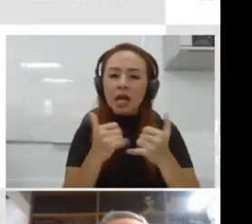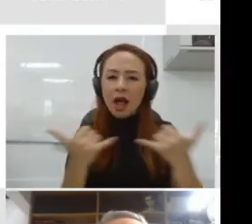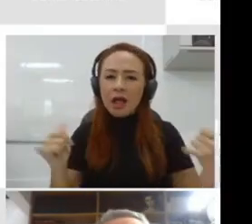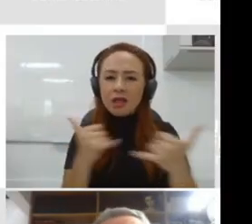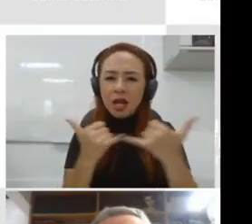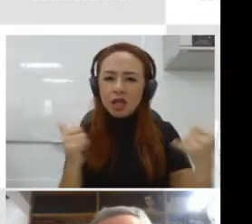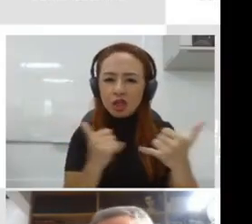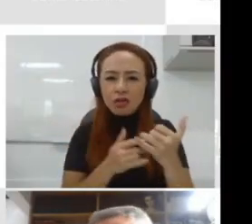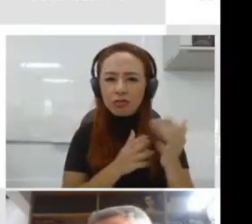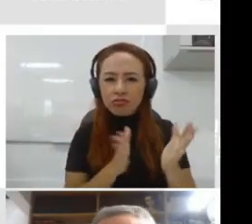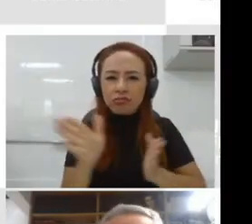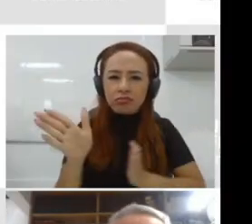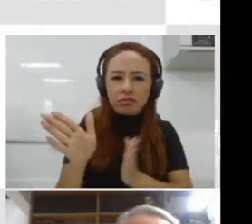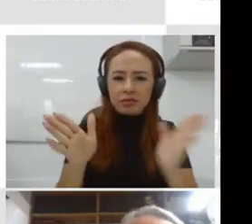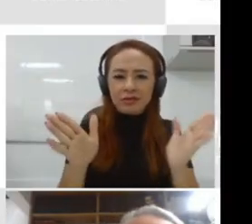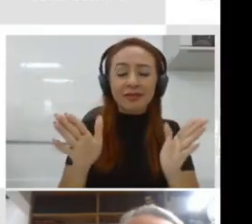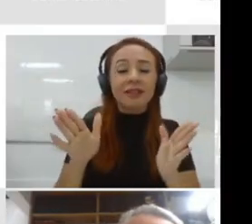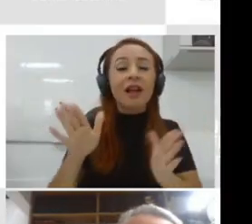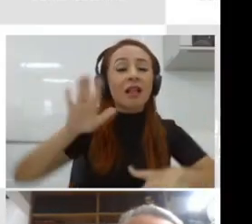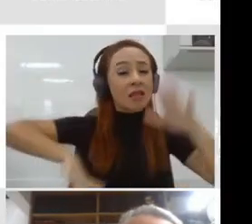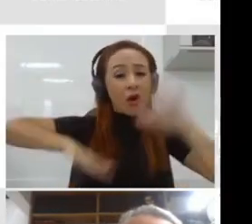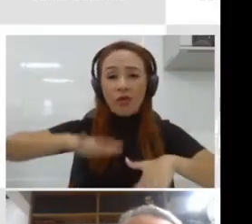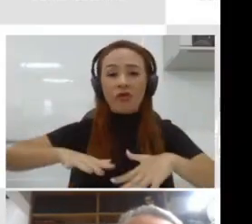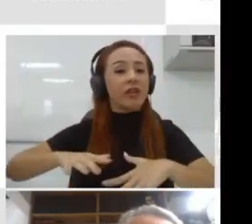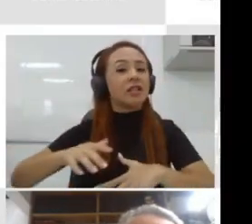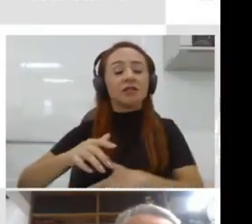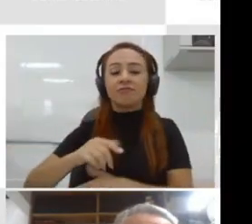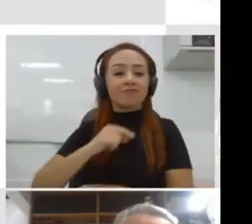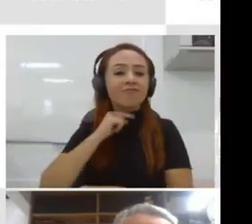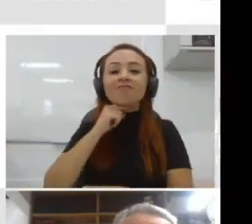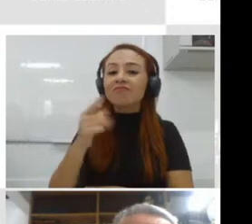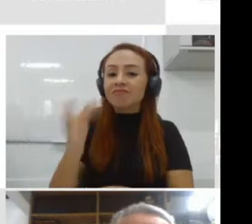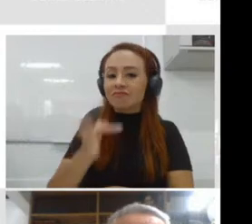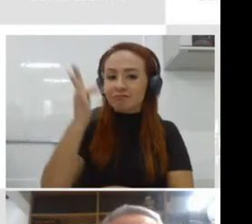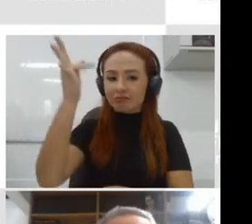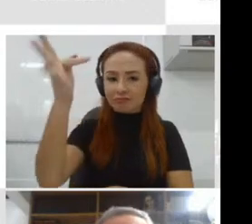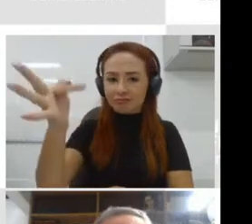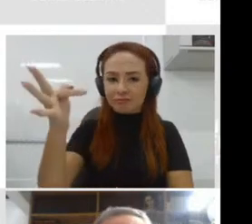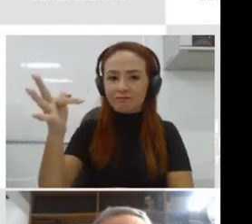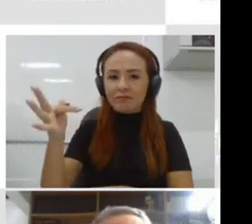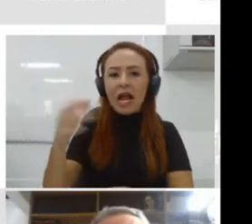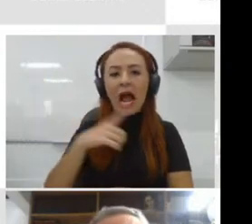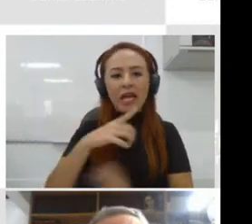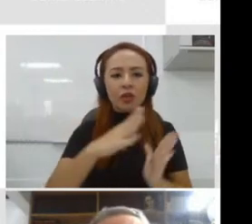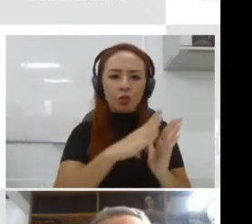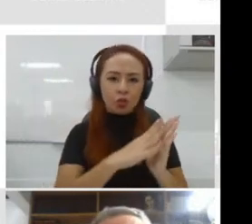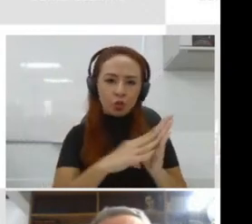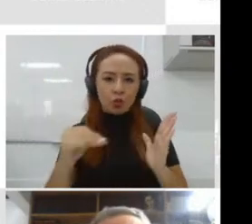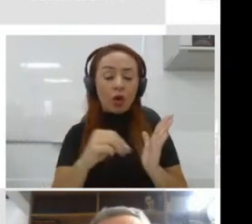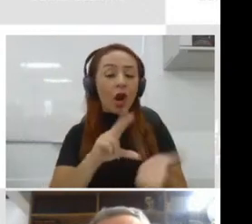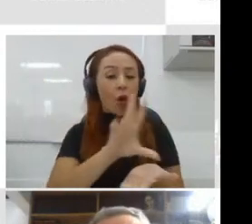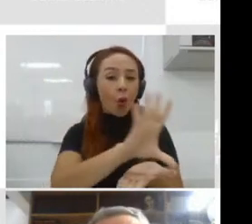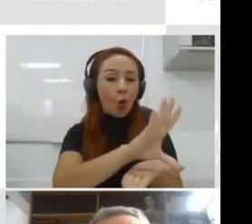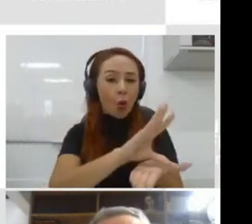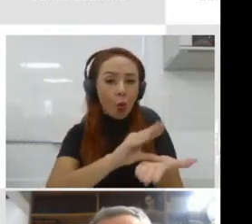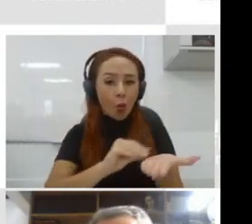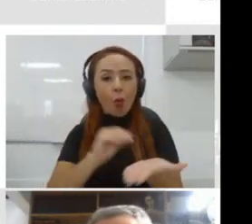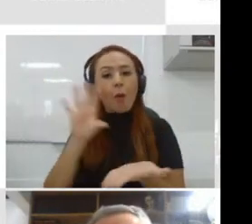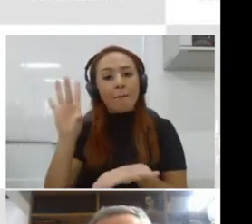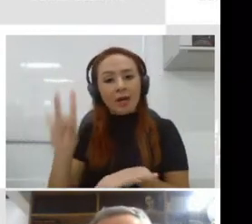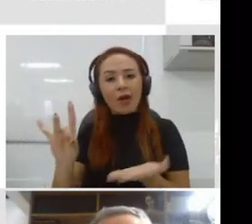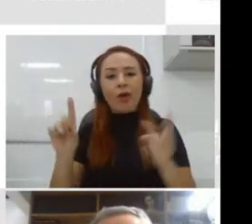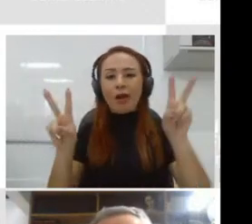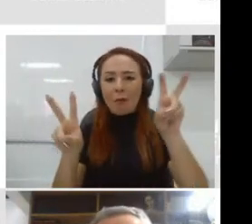frase que eu acho que serve muito bem de epígrafe para essa nossa questão, que é: sair do carbono será muito mais difícil do que sair